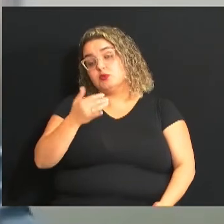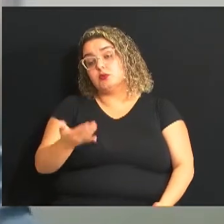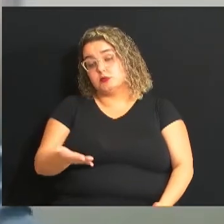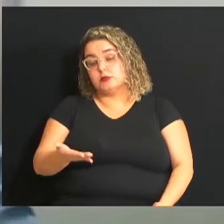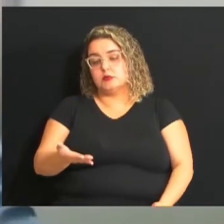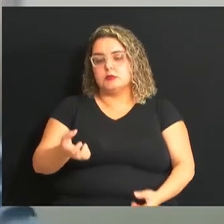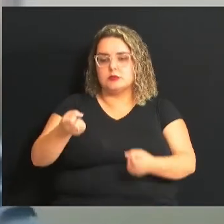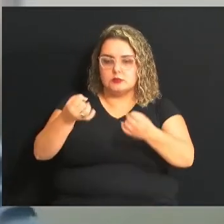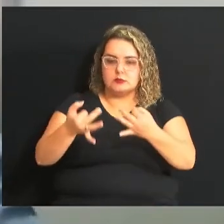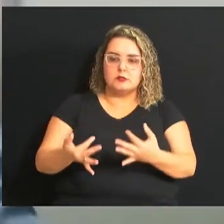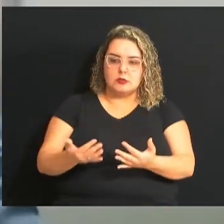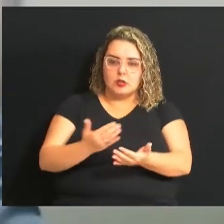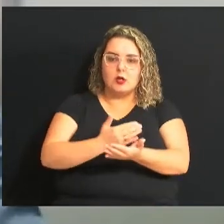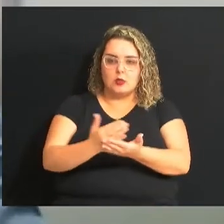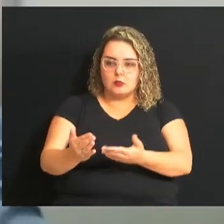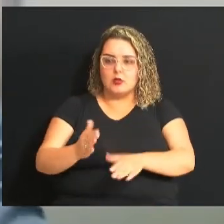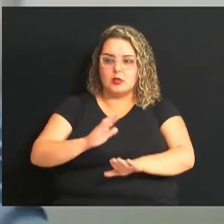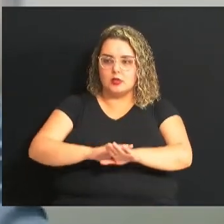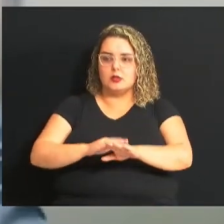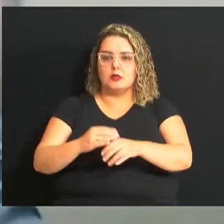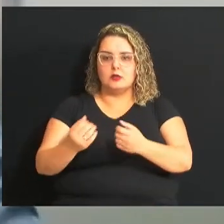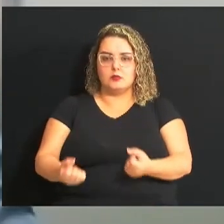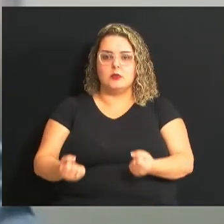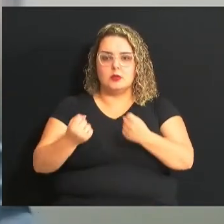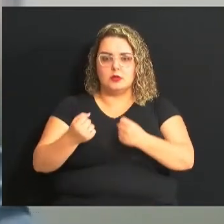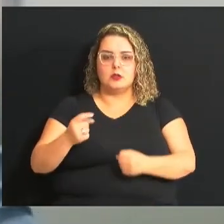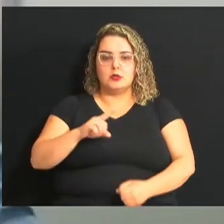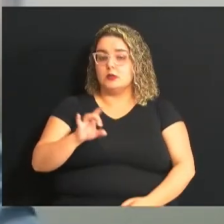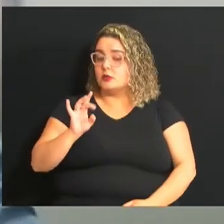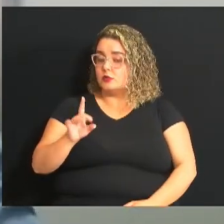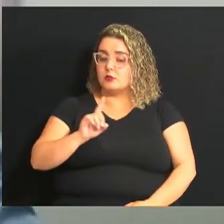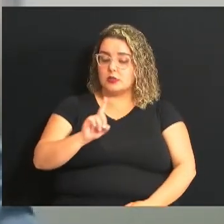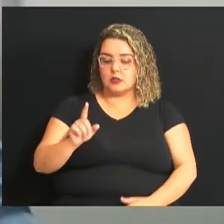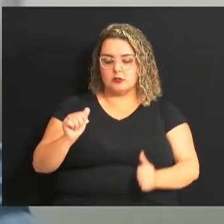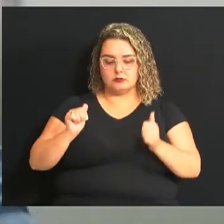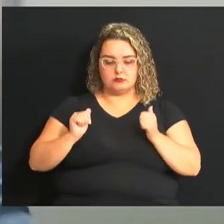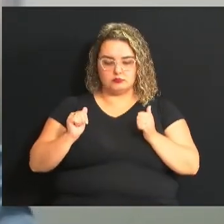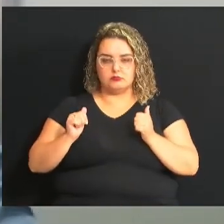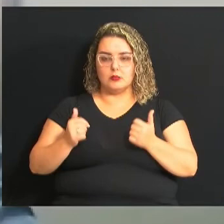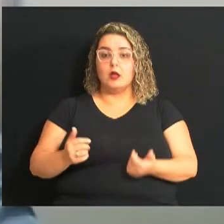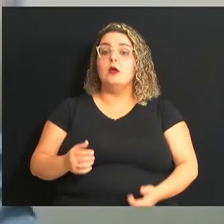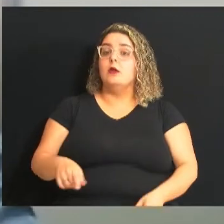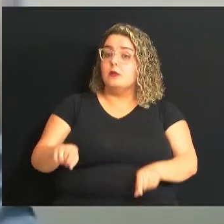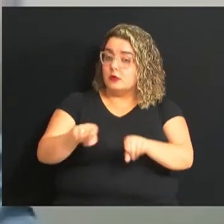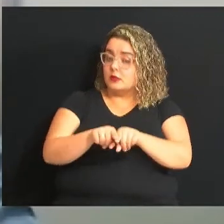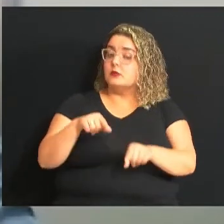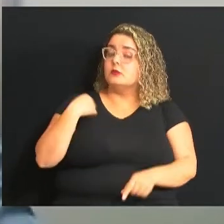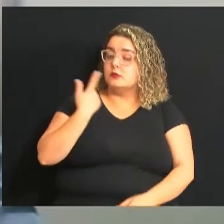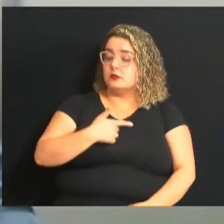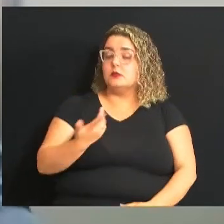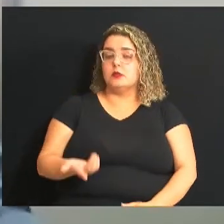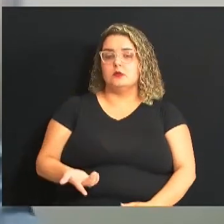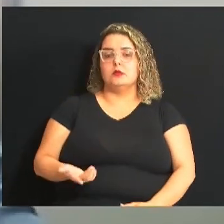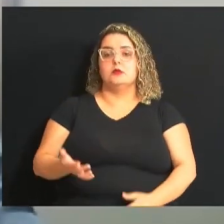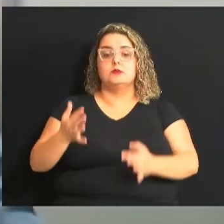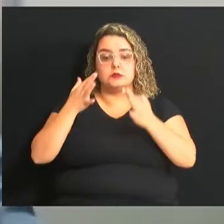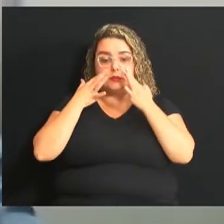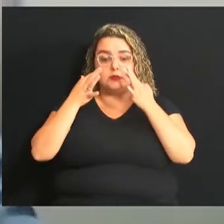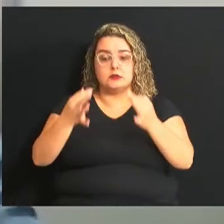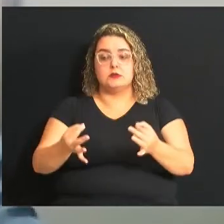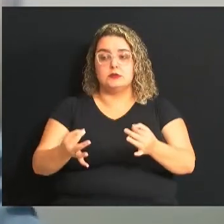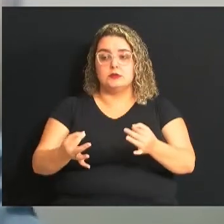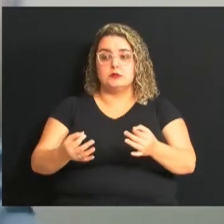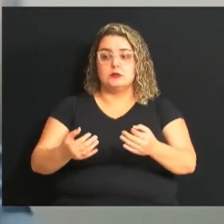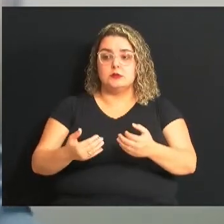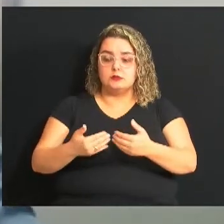e inicia a prática de atividade física. Então, não só para quem não pratica, mas para nós estarmos sempre muito atentos, para que a gente esteja sempre de braços abertos,